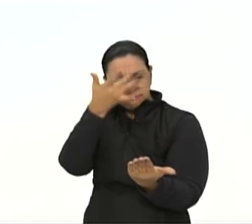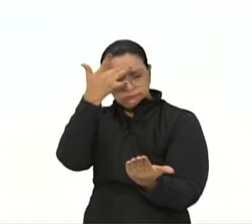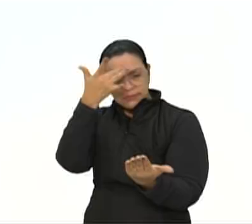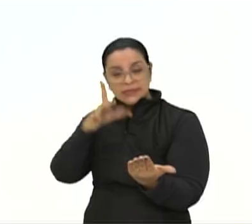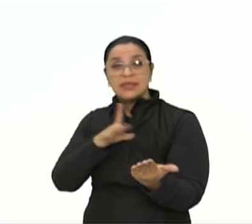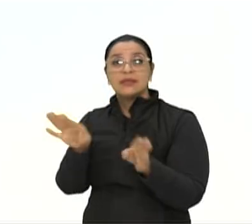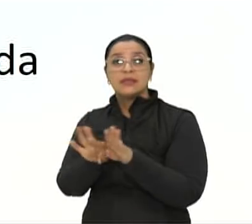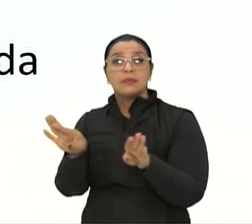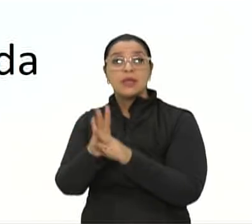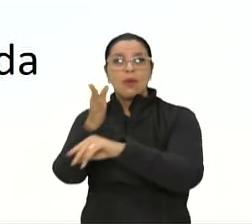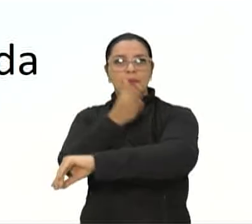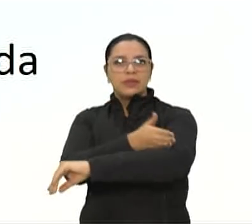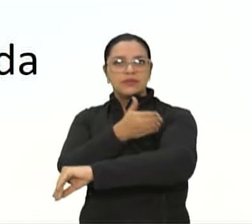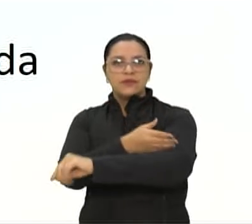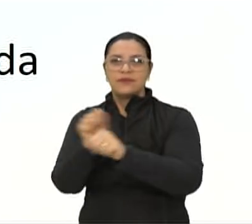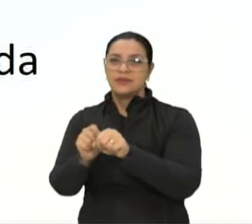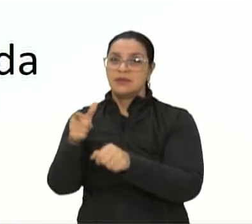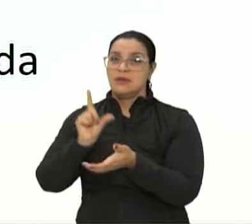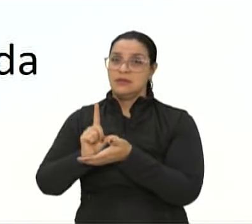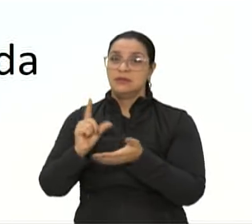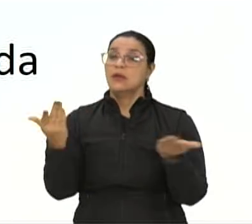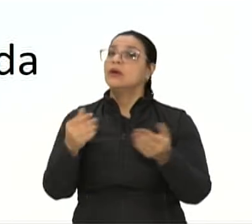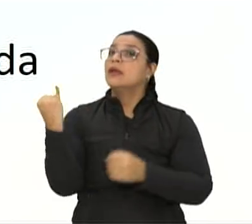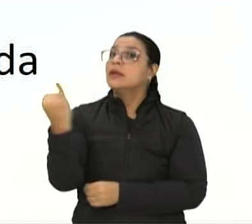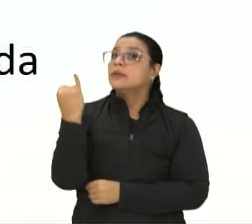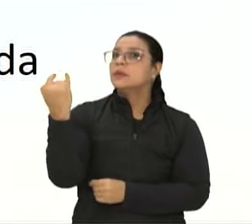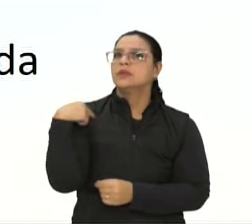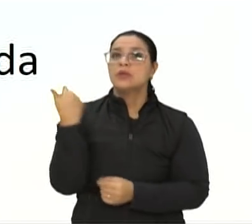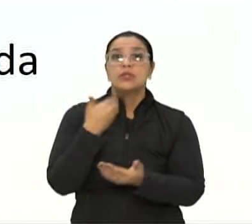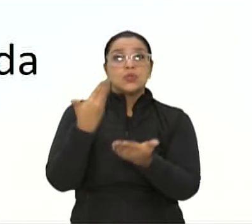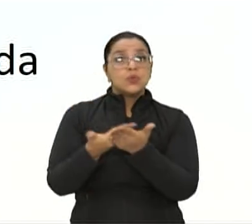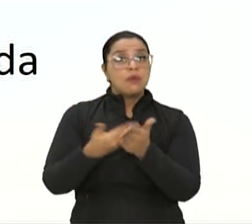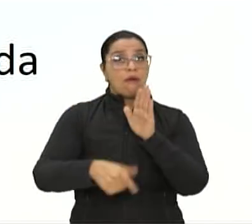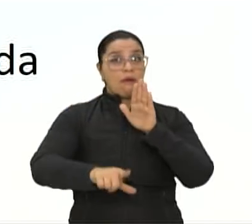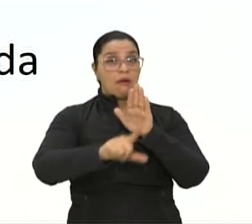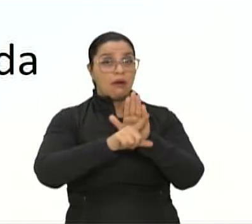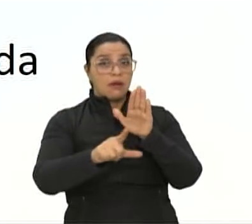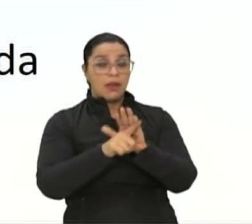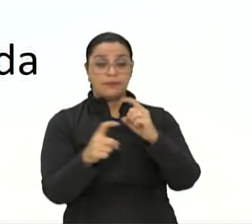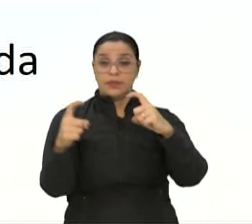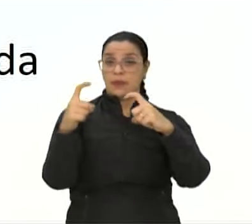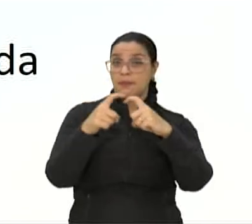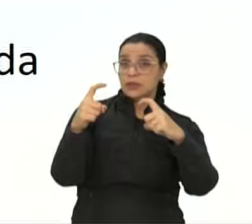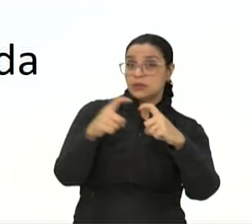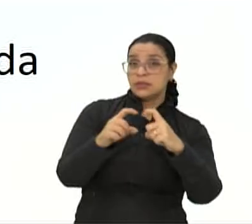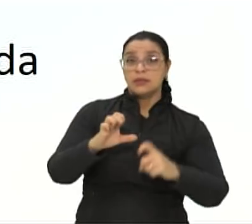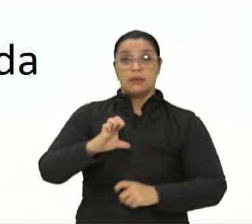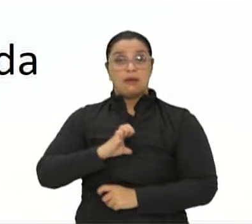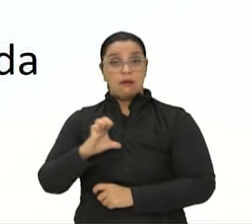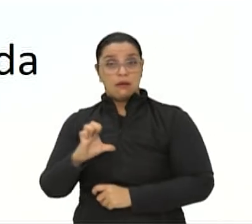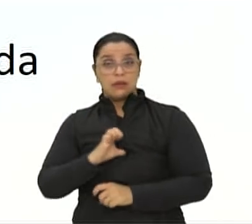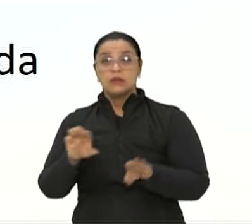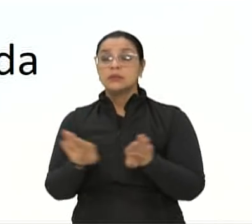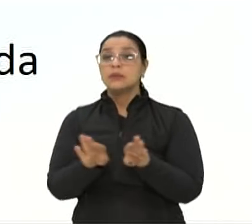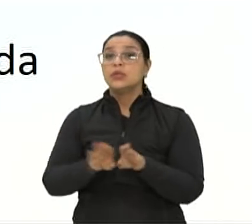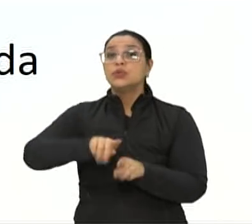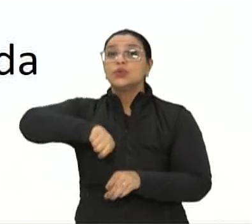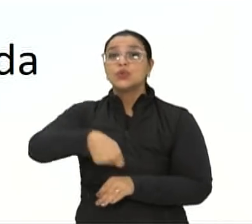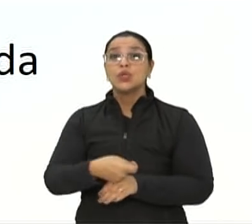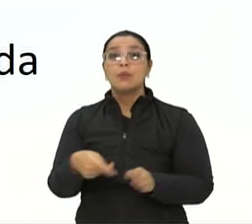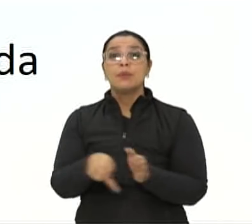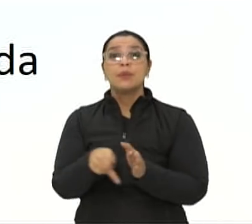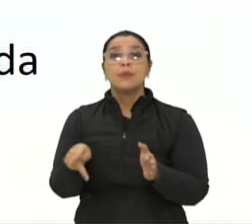os medievais faziam. E a importância dos estudos das leis, da medicina e da ética em detrimento